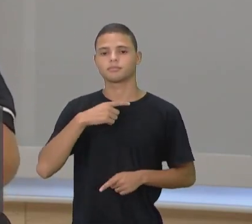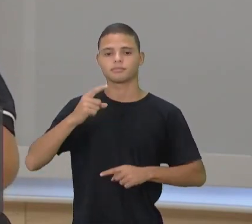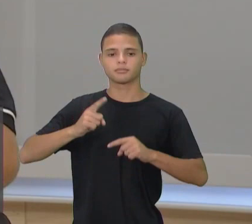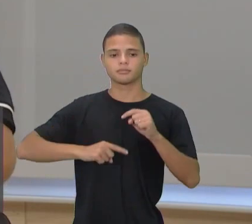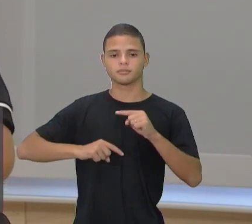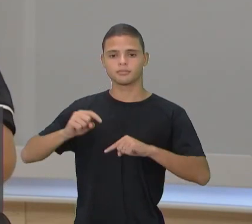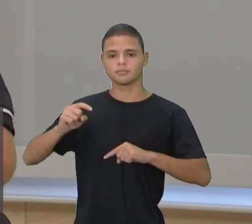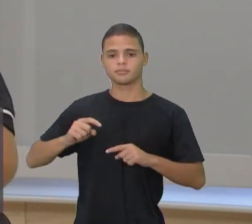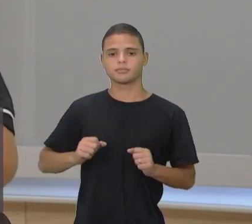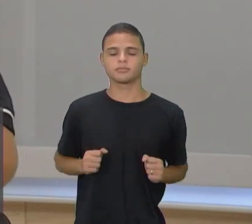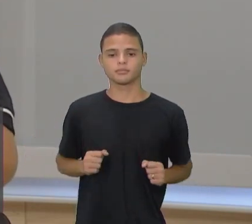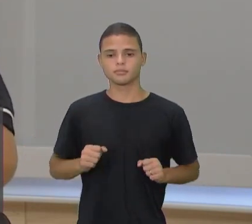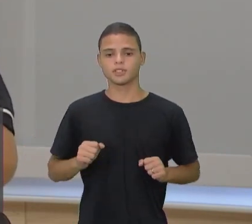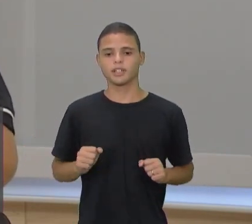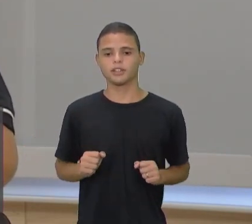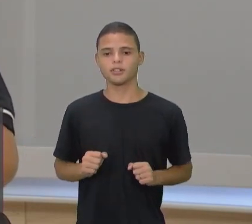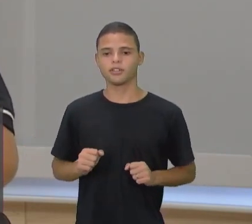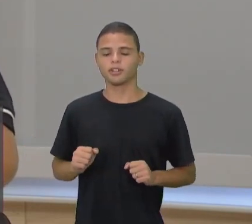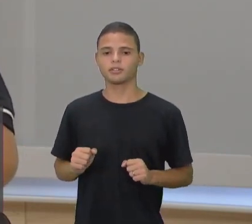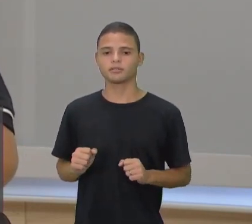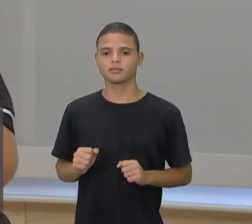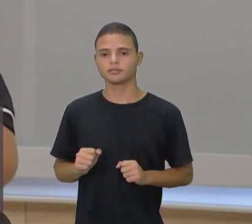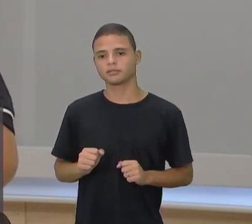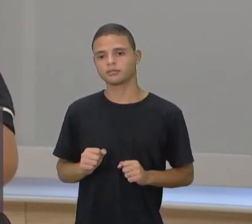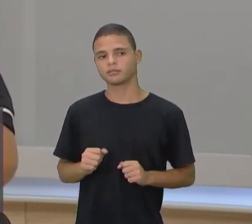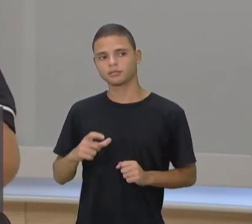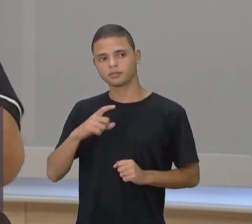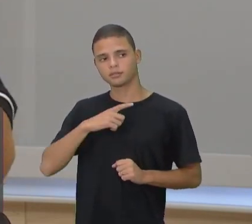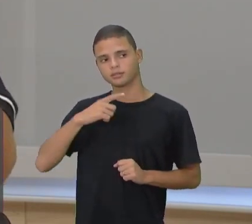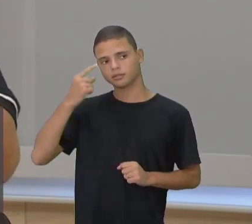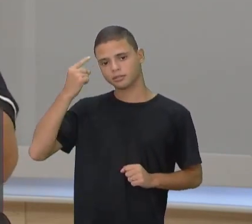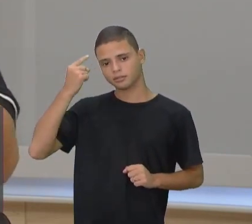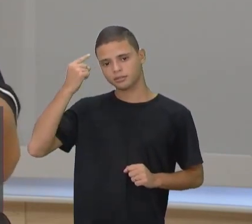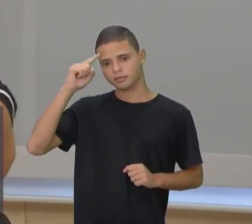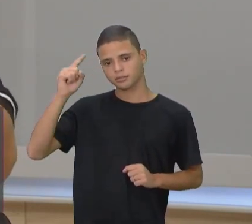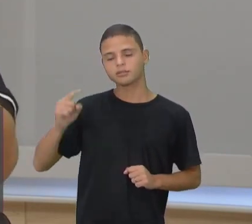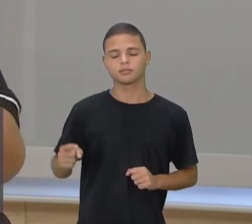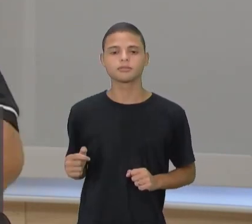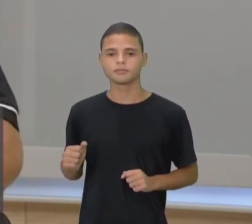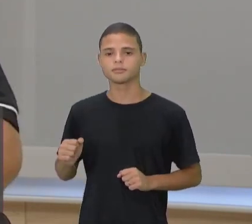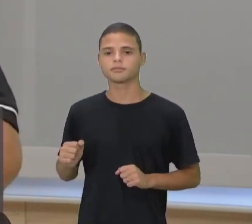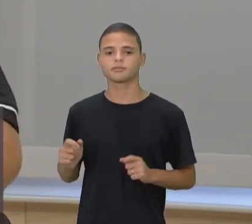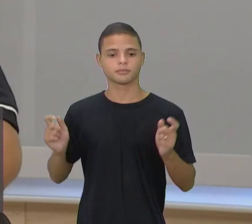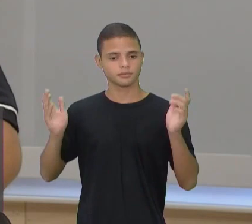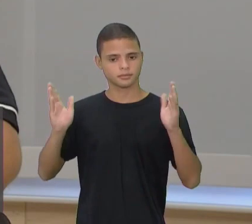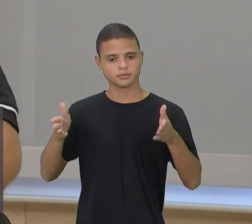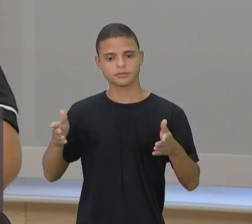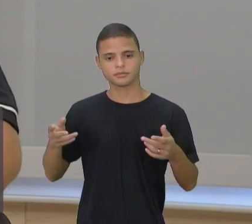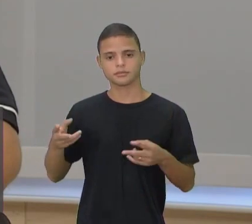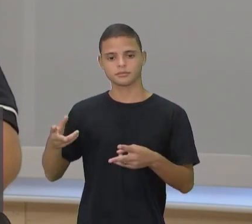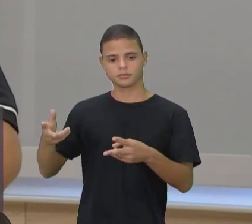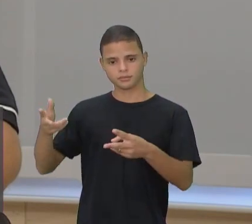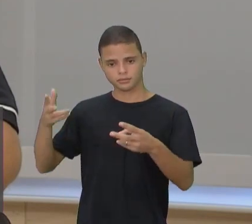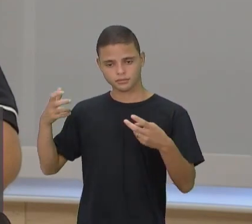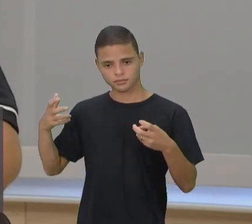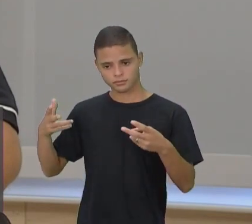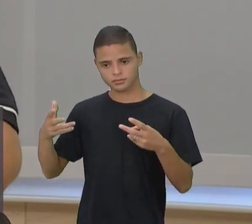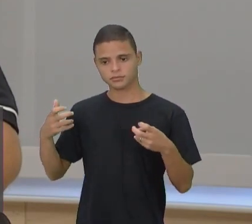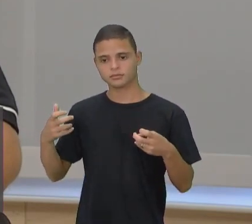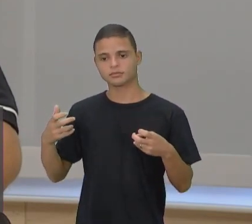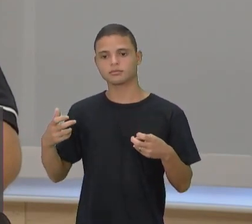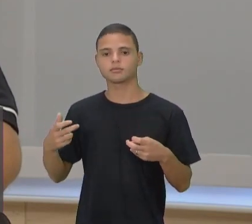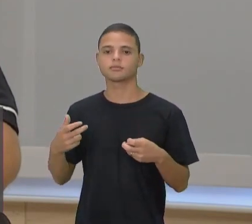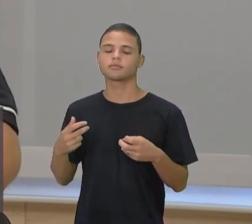é muito legal, não. Agora sim. Né? Então já está dando uma ideia legal aí, vocês estudantes já estão percebendo isso aí, essa